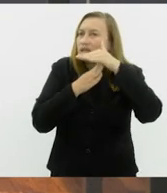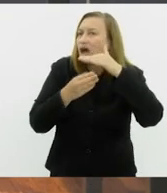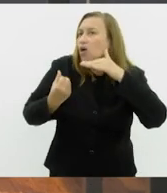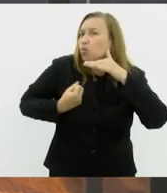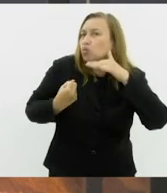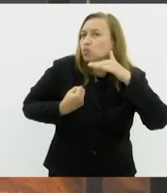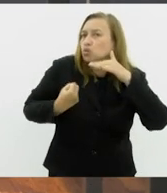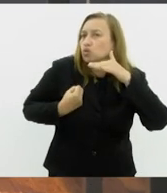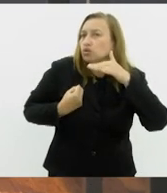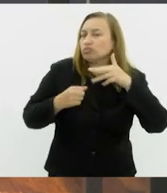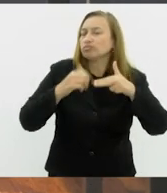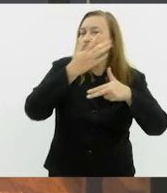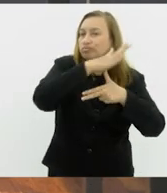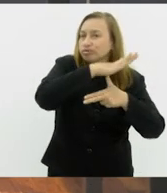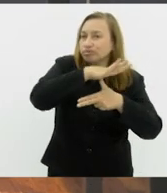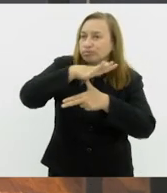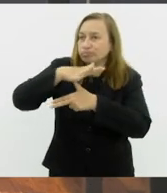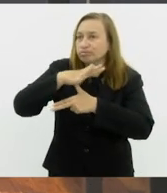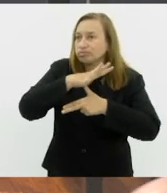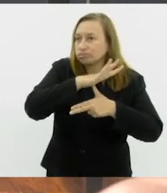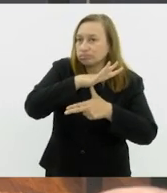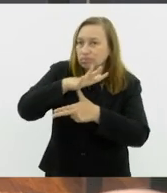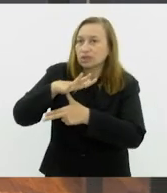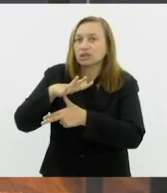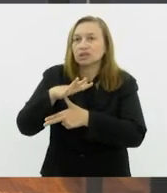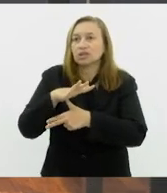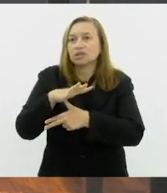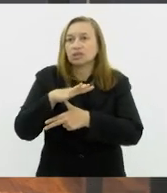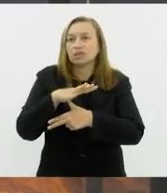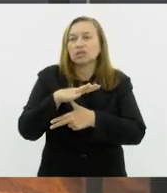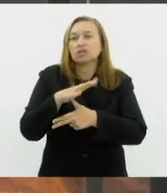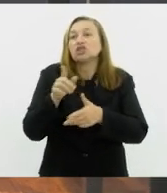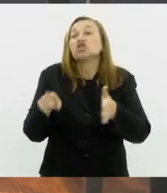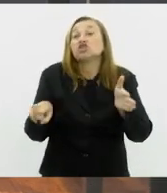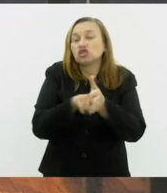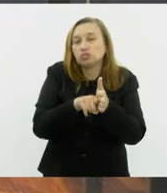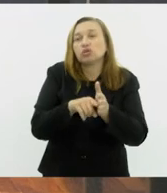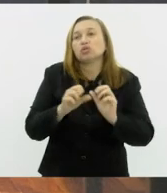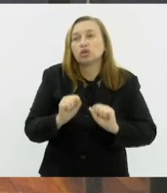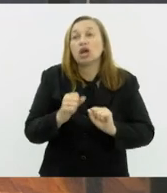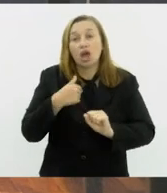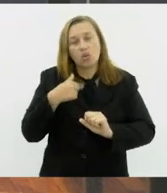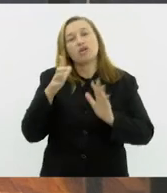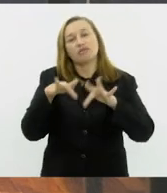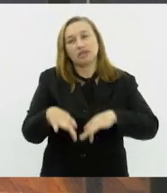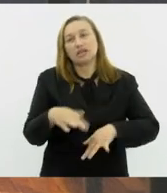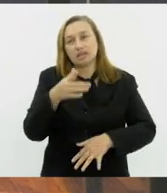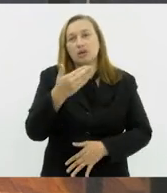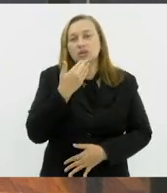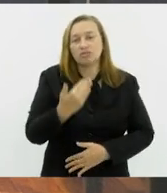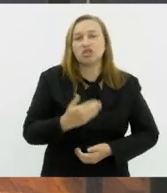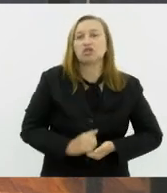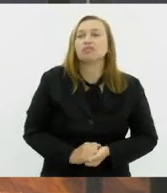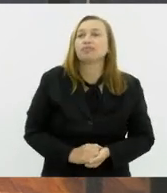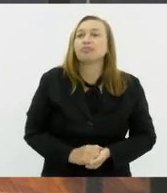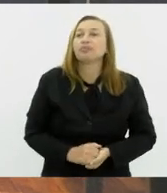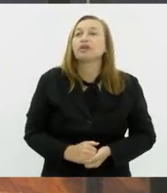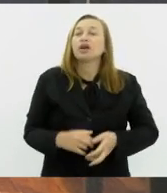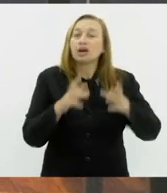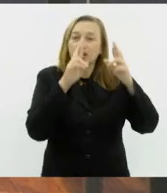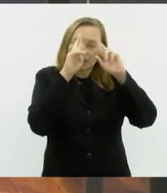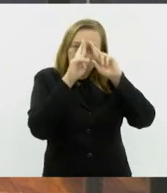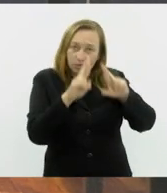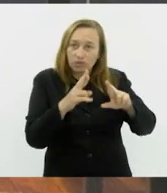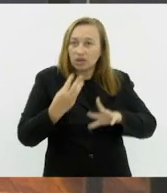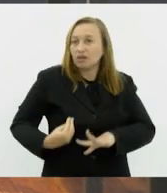de naves que simultaneamente estão no espaço. Isso eu ia encerrar. É um ponto que deveria estar no TAC. Eu ia encerrar... Queria dizer assim,